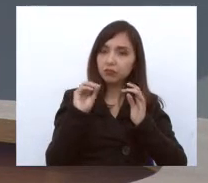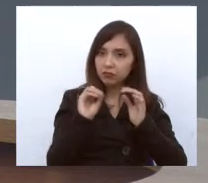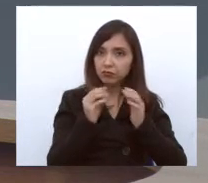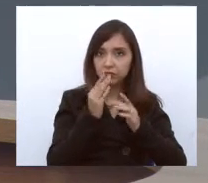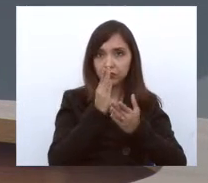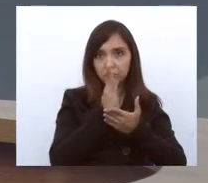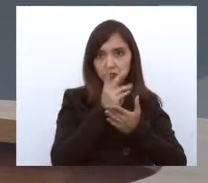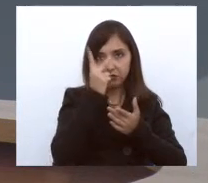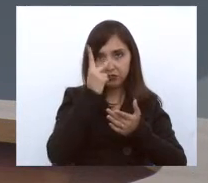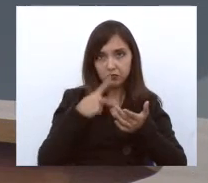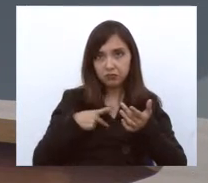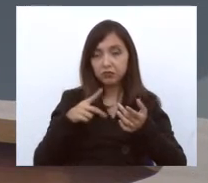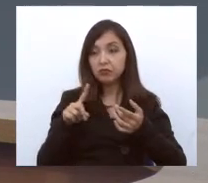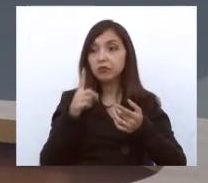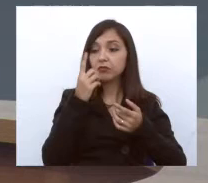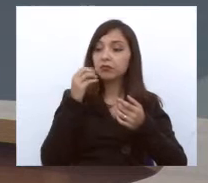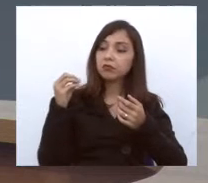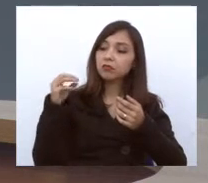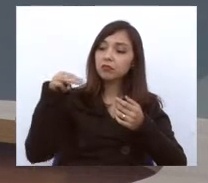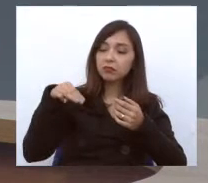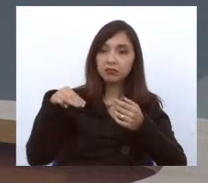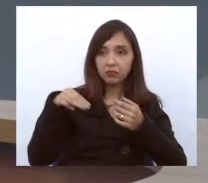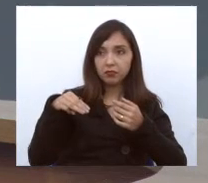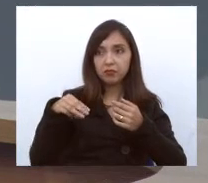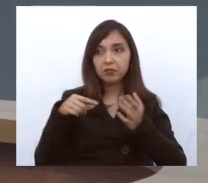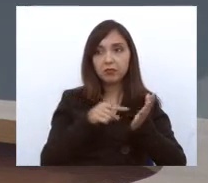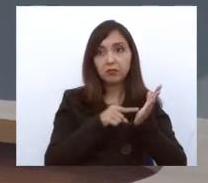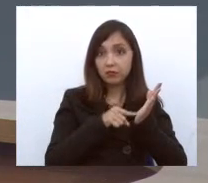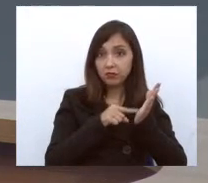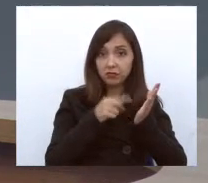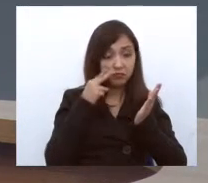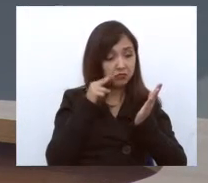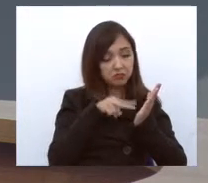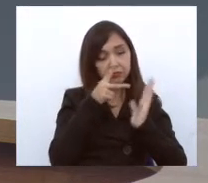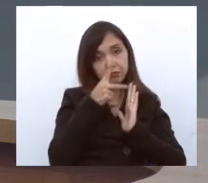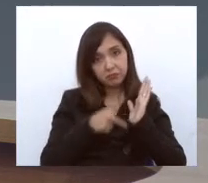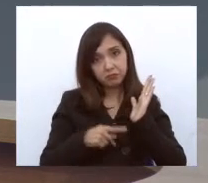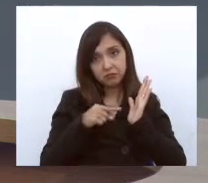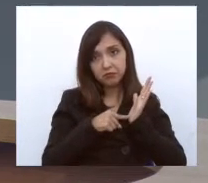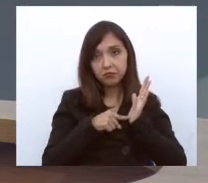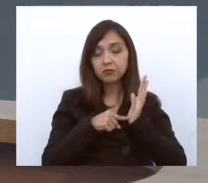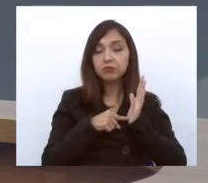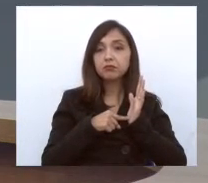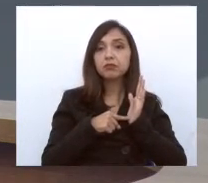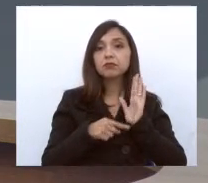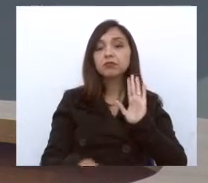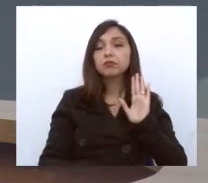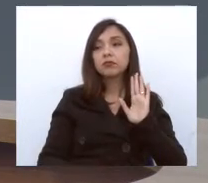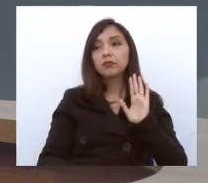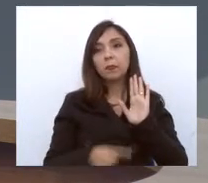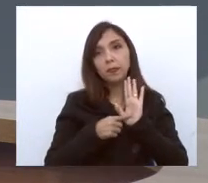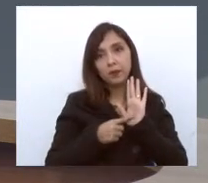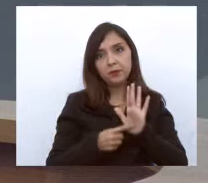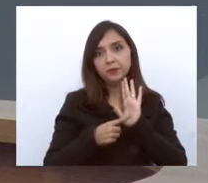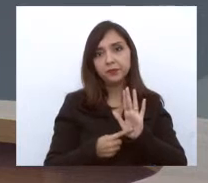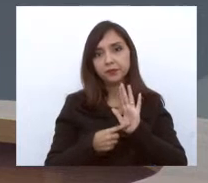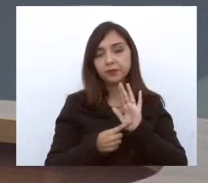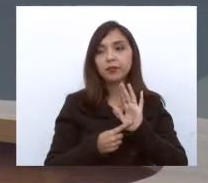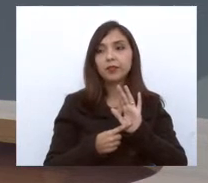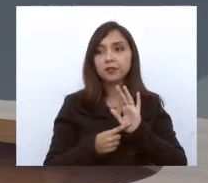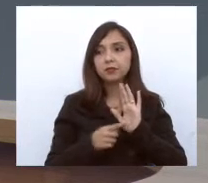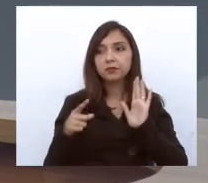em imóvel de até 100 metros quadrados. E eu estou vendo aqui a apresentação que também deverá ser feito